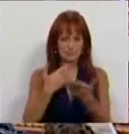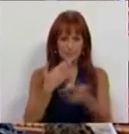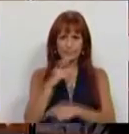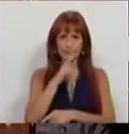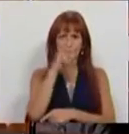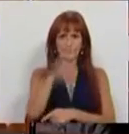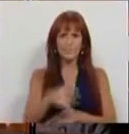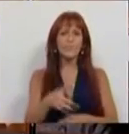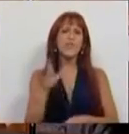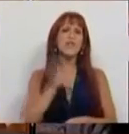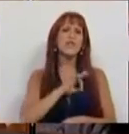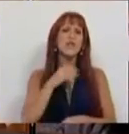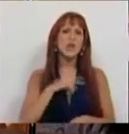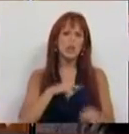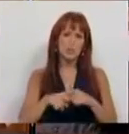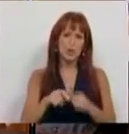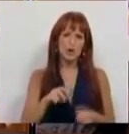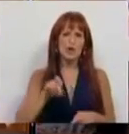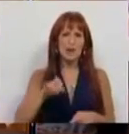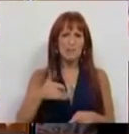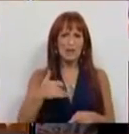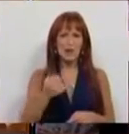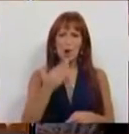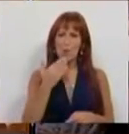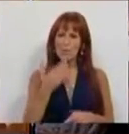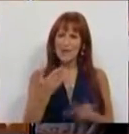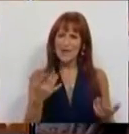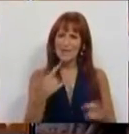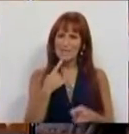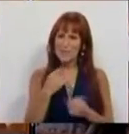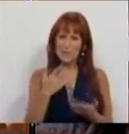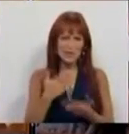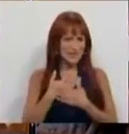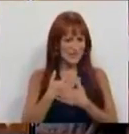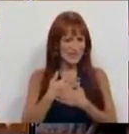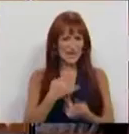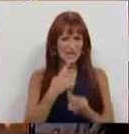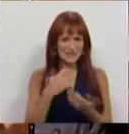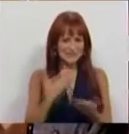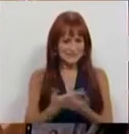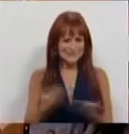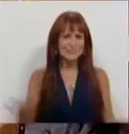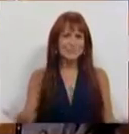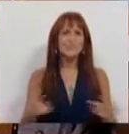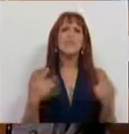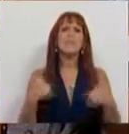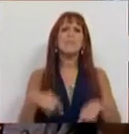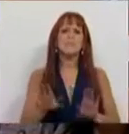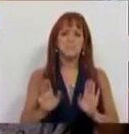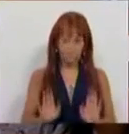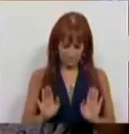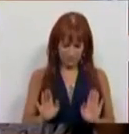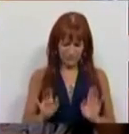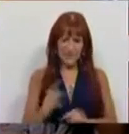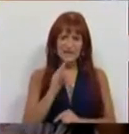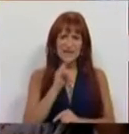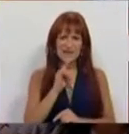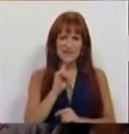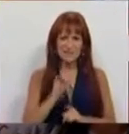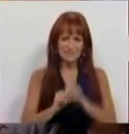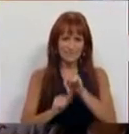para responder. Senhor deputado Emílio Guerreiro, agradeço-lhe as perguntas e as questões. Mas deixe-lhe